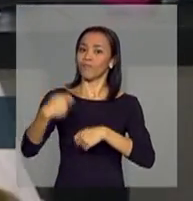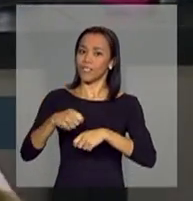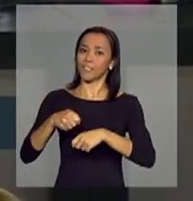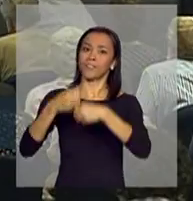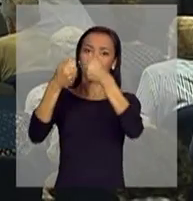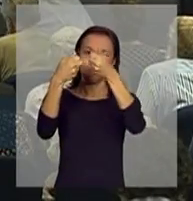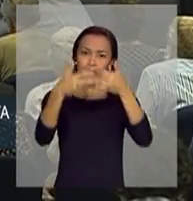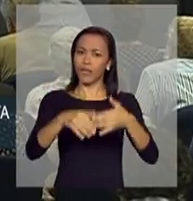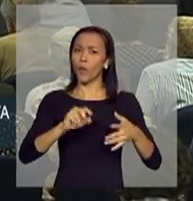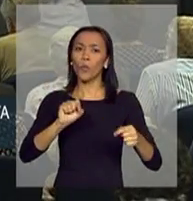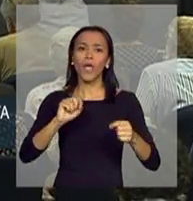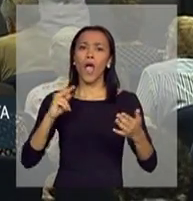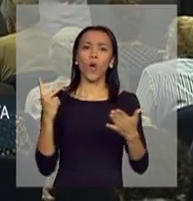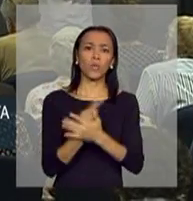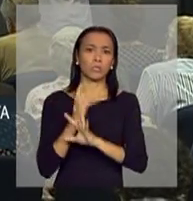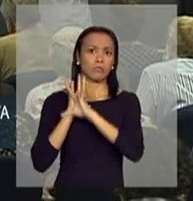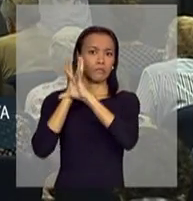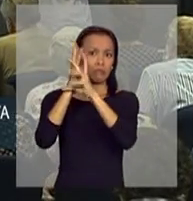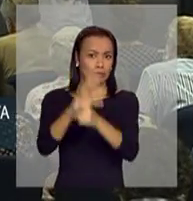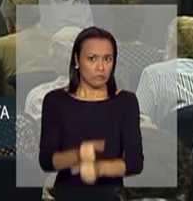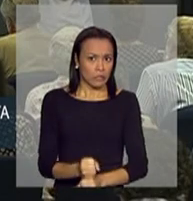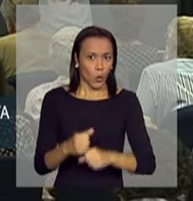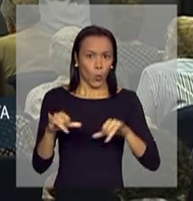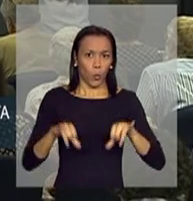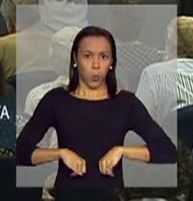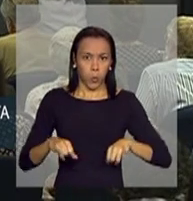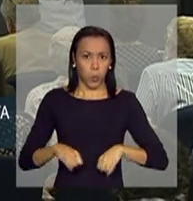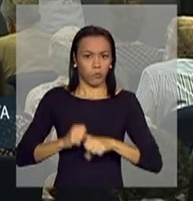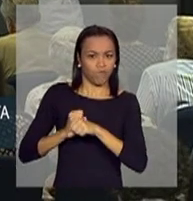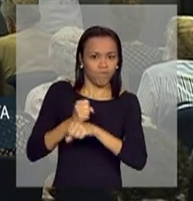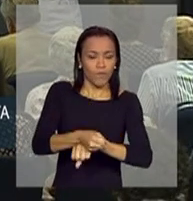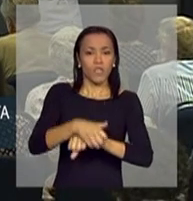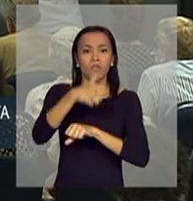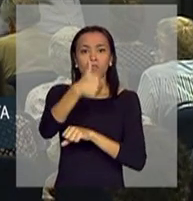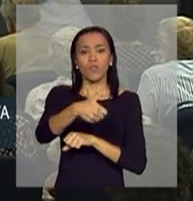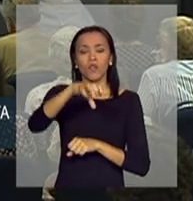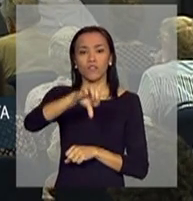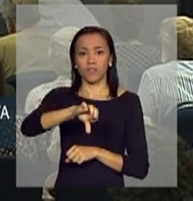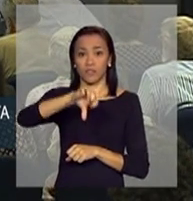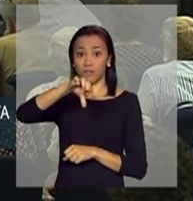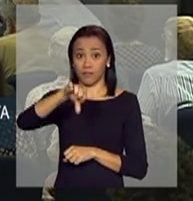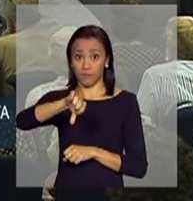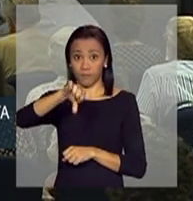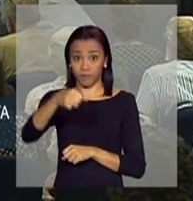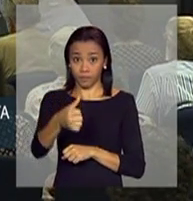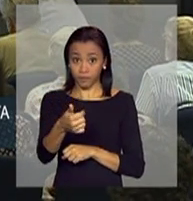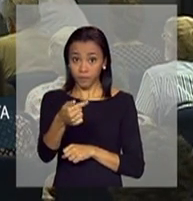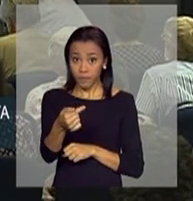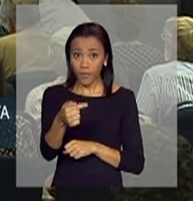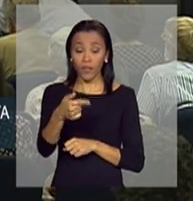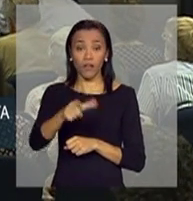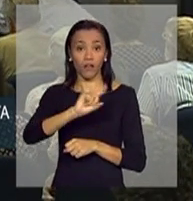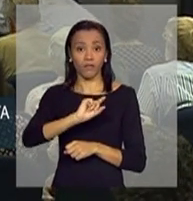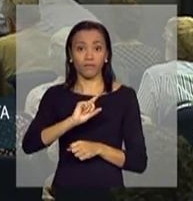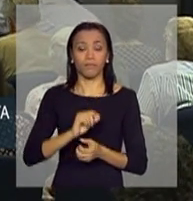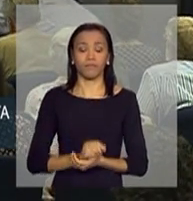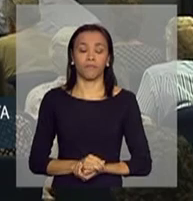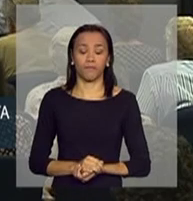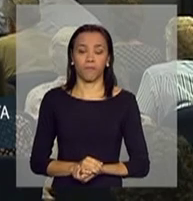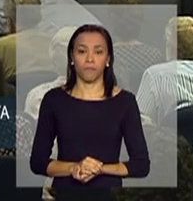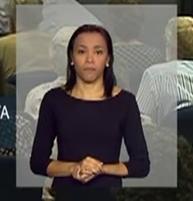da quantidade de torturas em 1967, portanto, antes do ato institucional número 5. Próximo quadro.